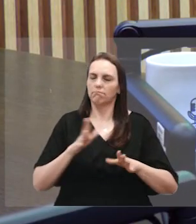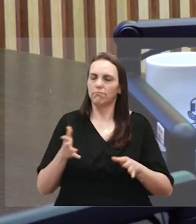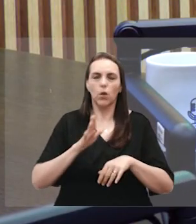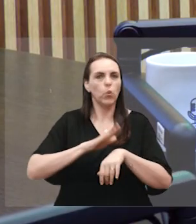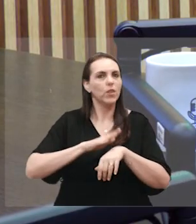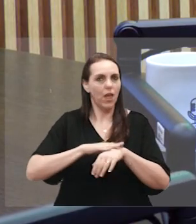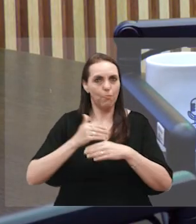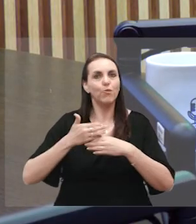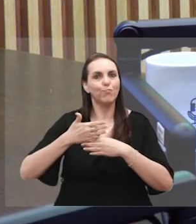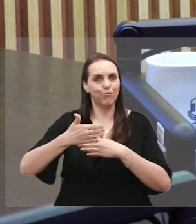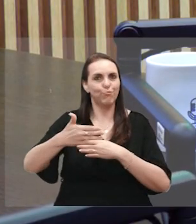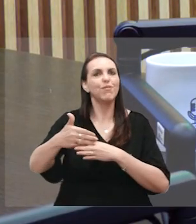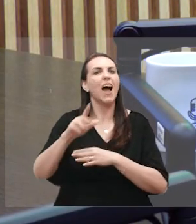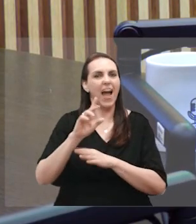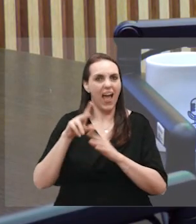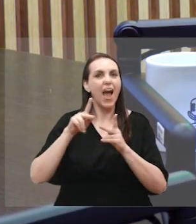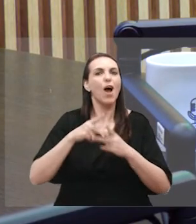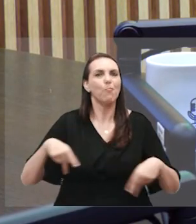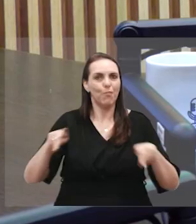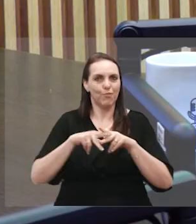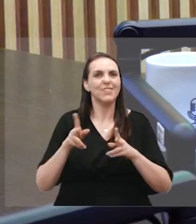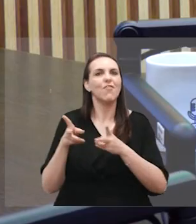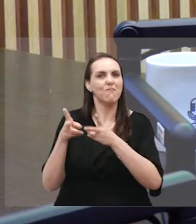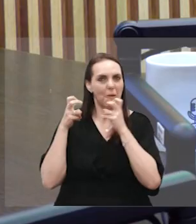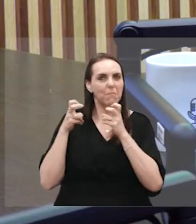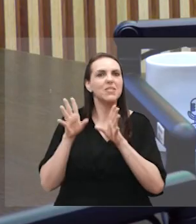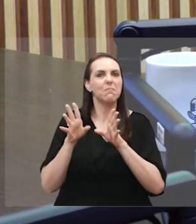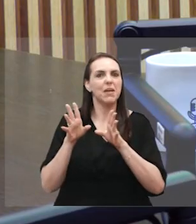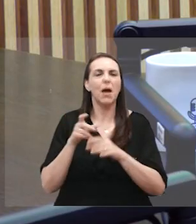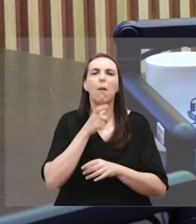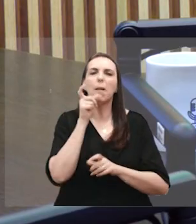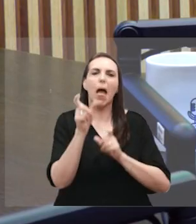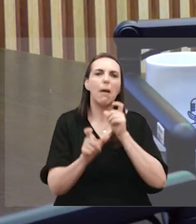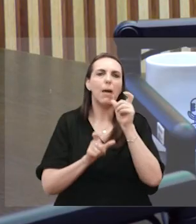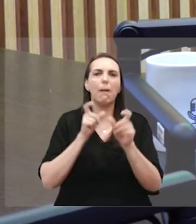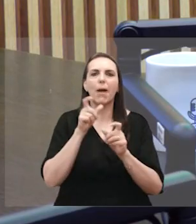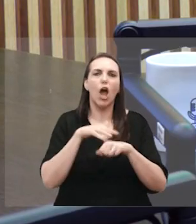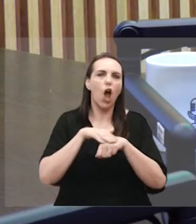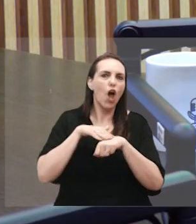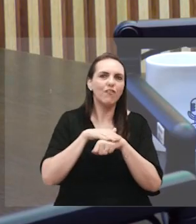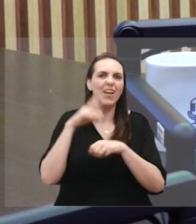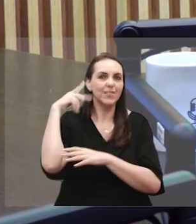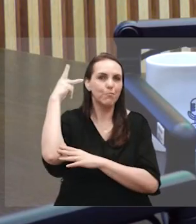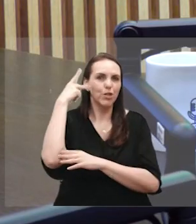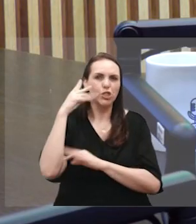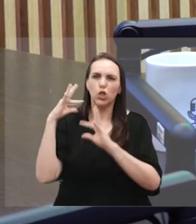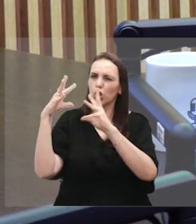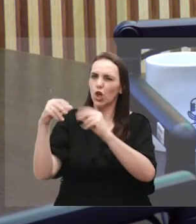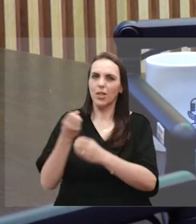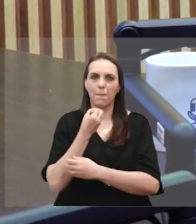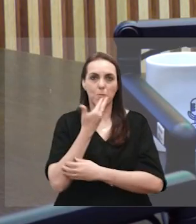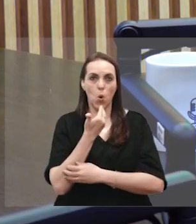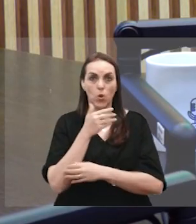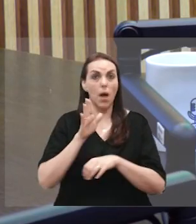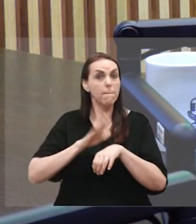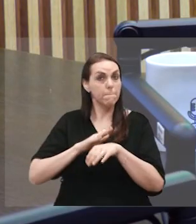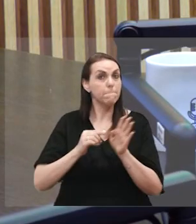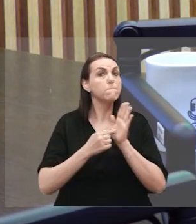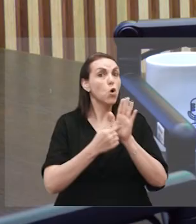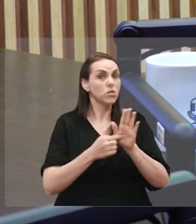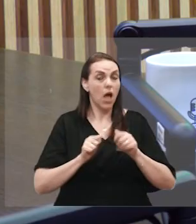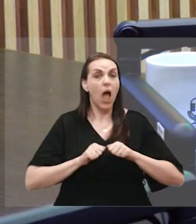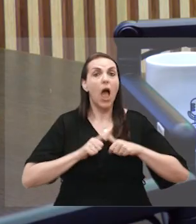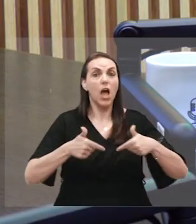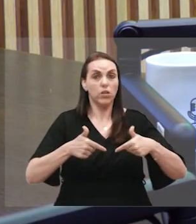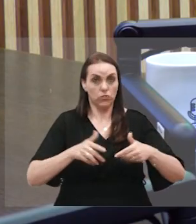bom, conforme o tempo vai passar, a população vai ver, porque de palavras e conversa todo político é bom, mas a gente se mostra com as atitudes, vocês vão ver